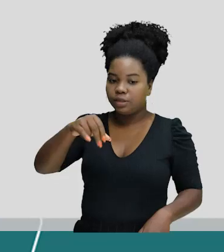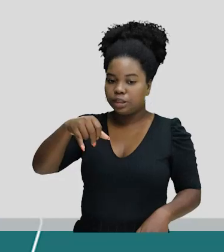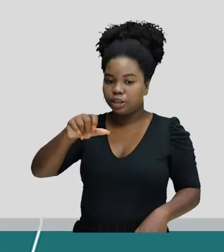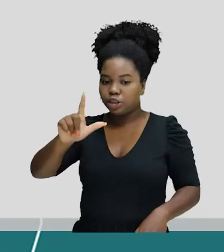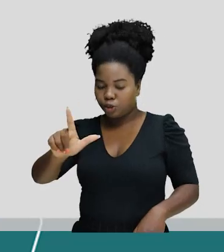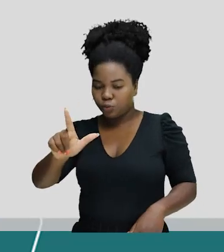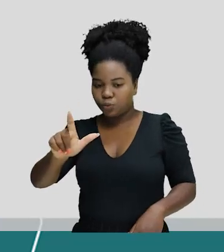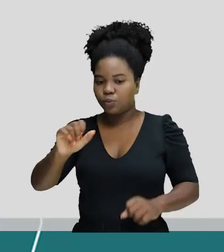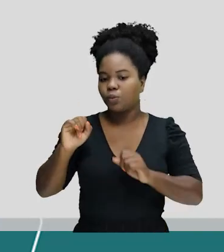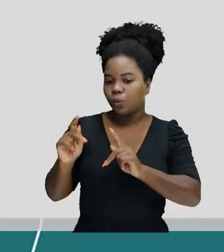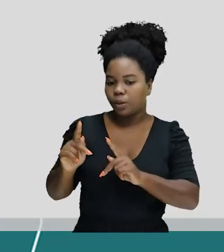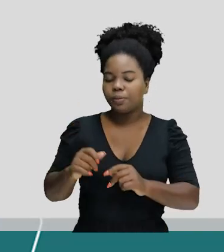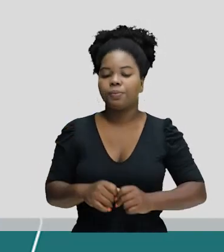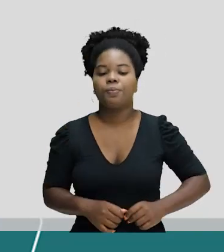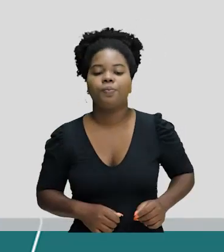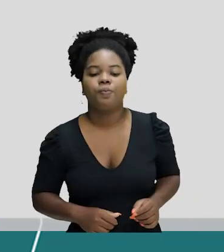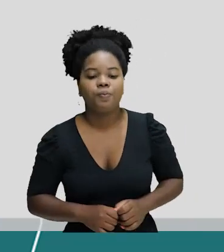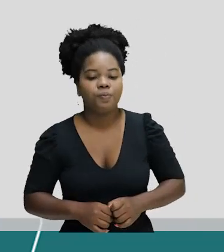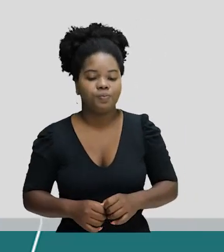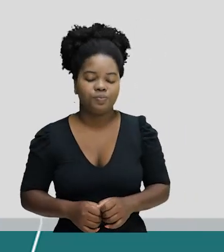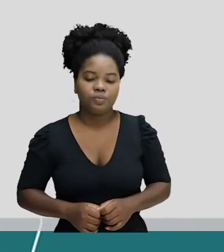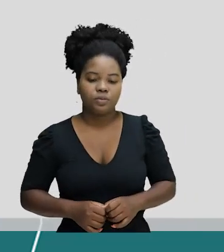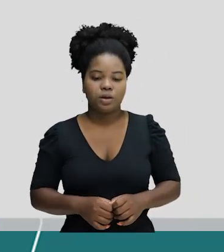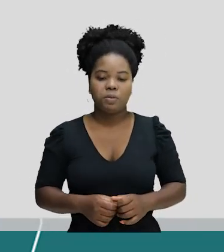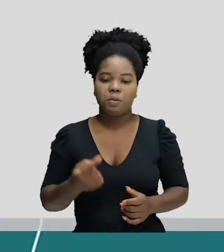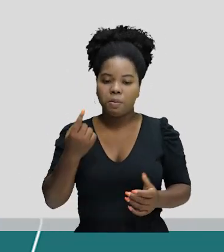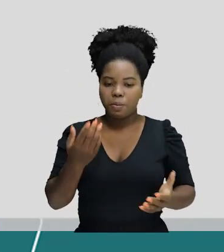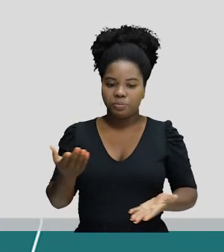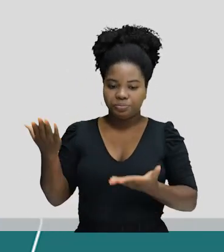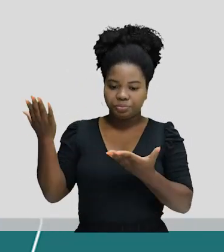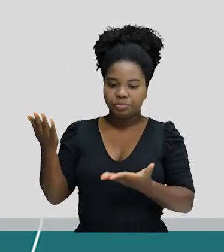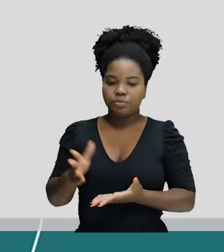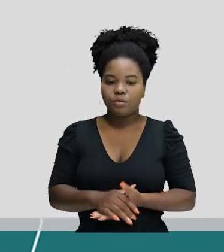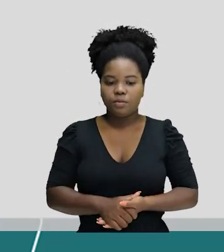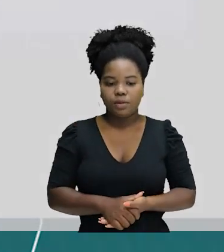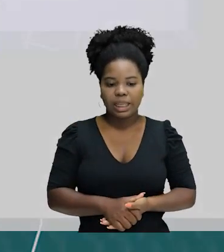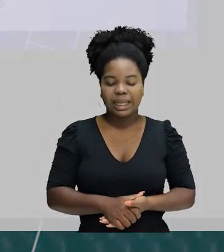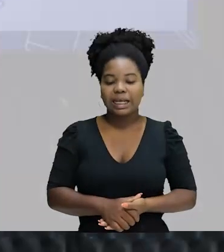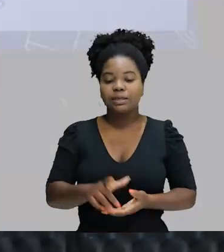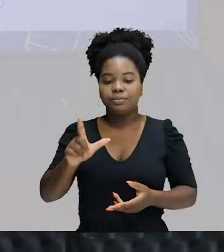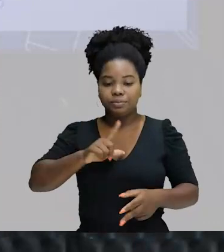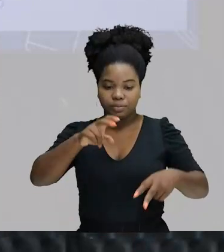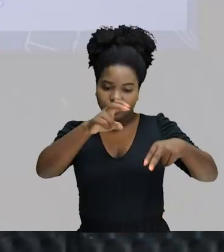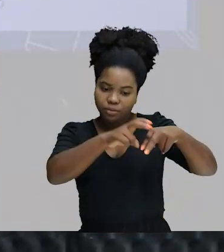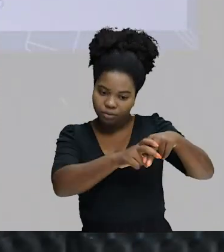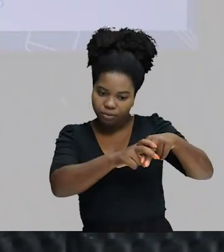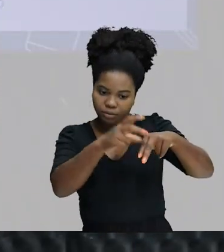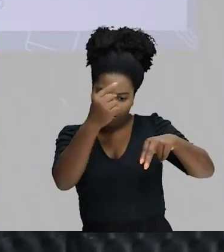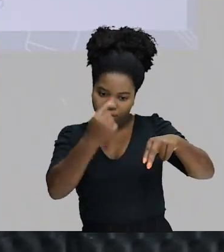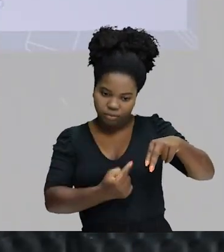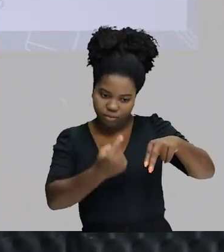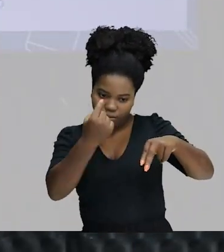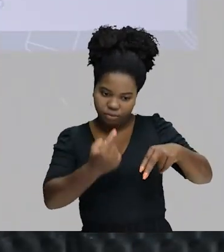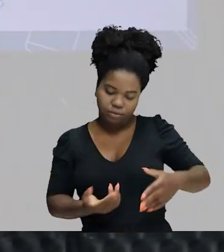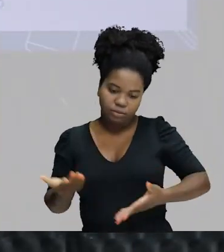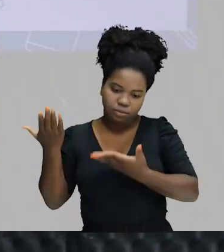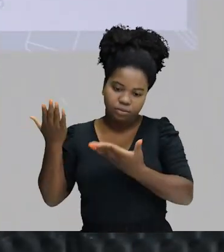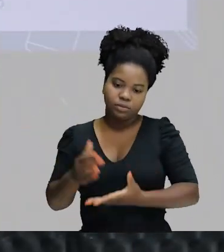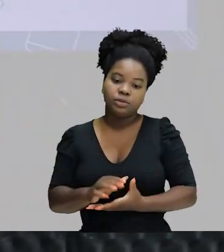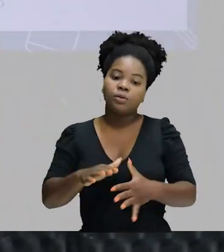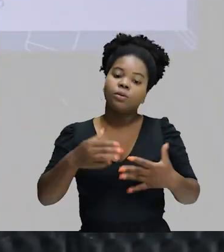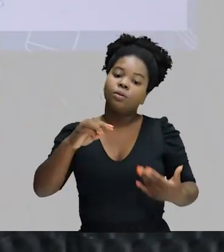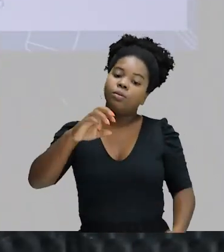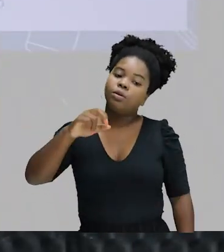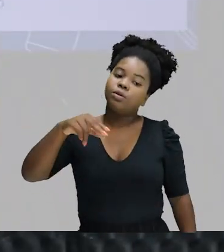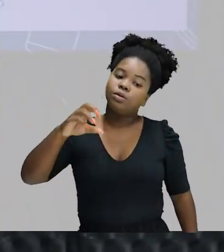o eteno, certo? A presença da ligação dupla. Então, o polipropileno, qual é o monômero?